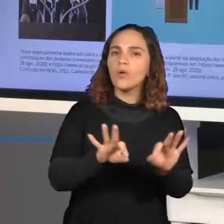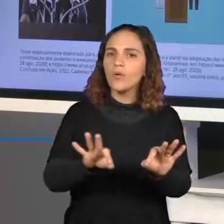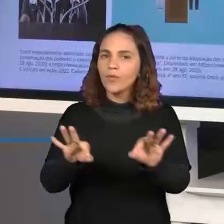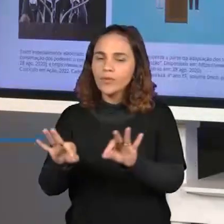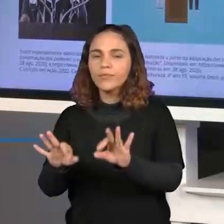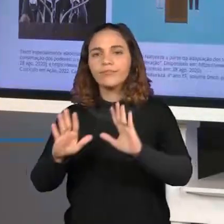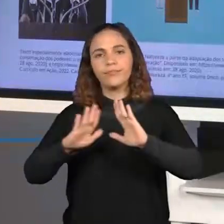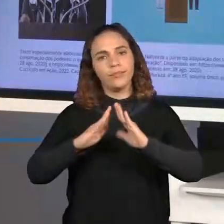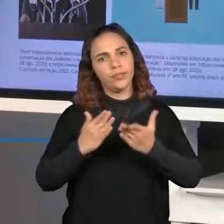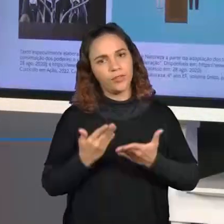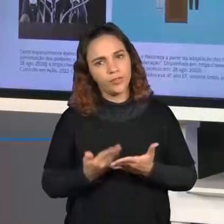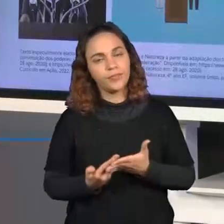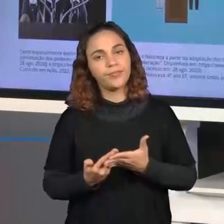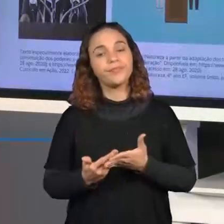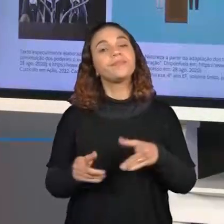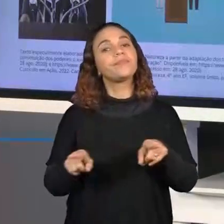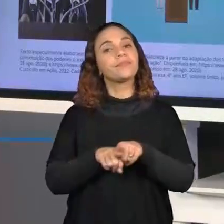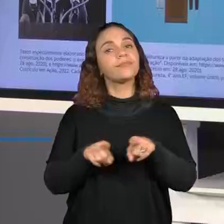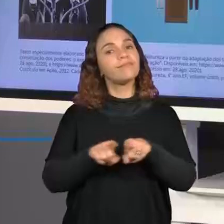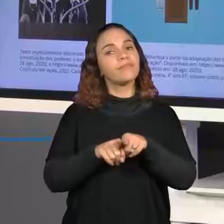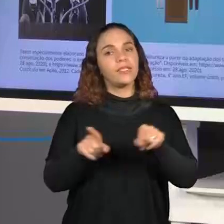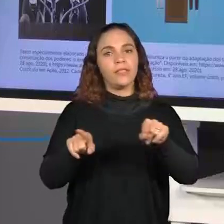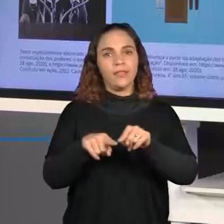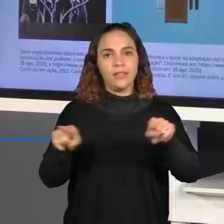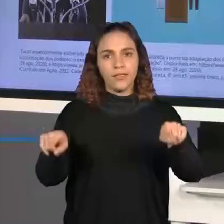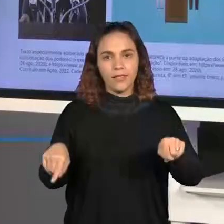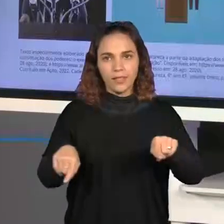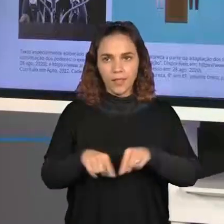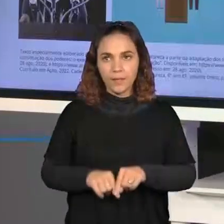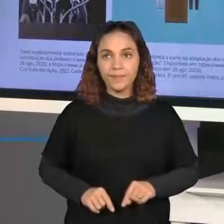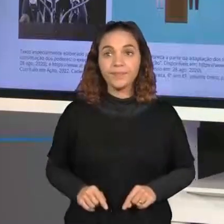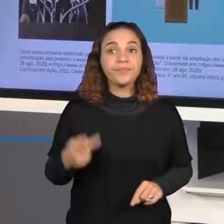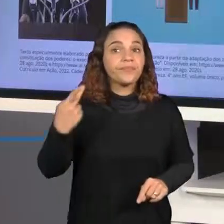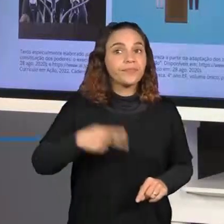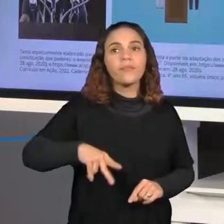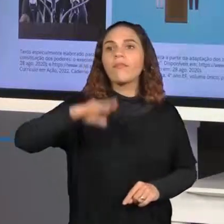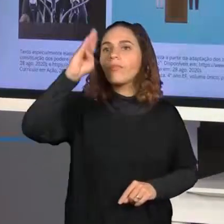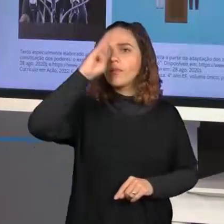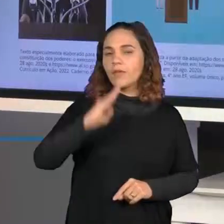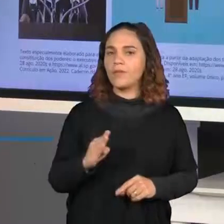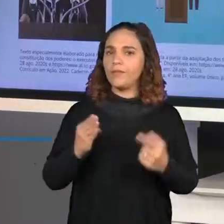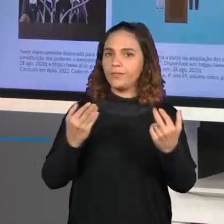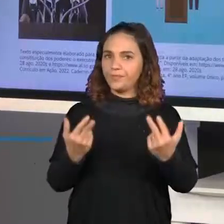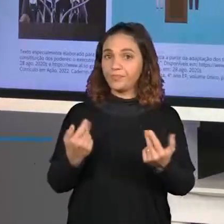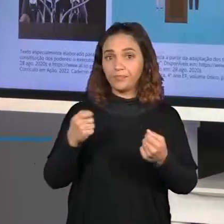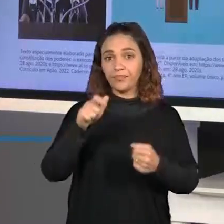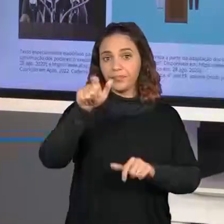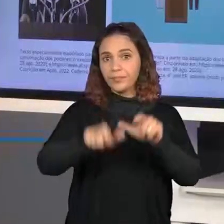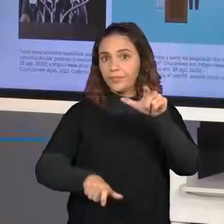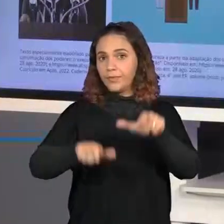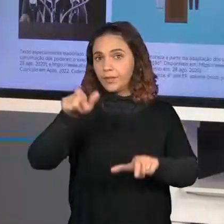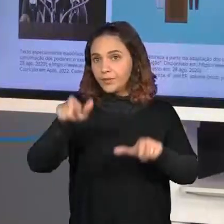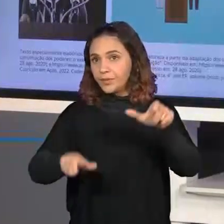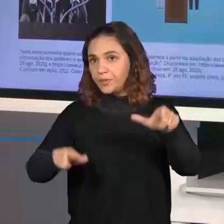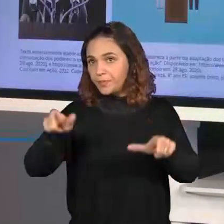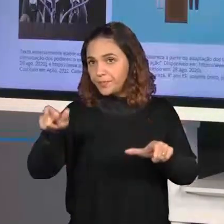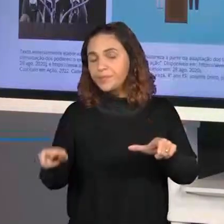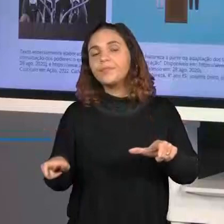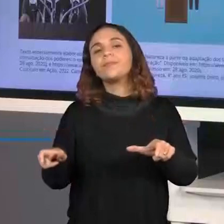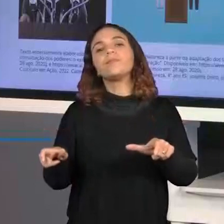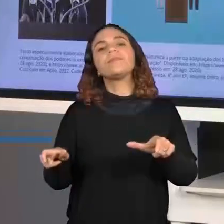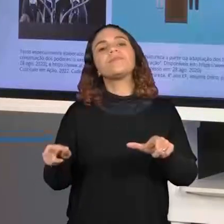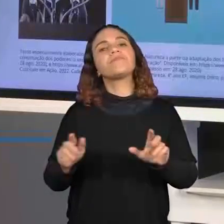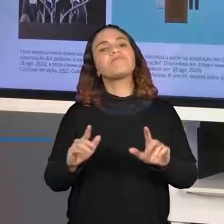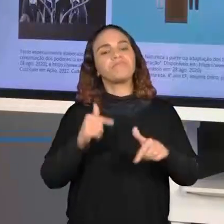a escola e, consequentemente, a minha sala. O Brasil é a mesma coisa, precisa ter pessoas em